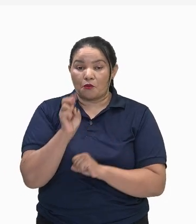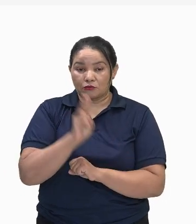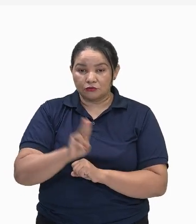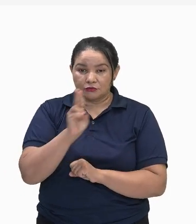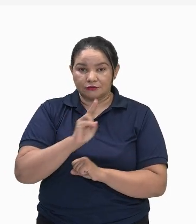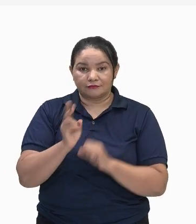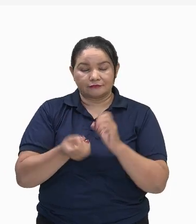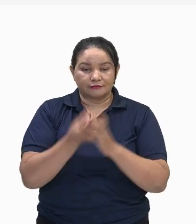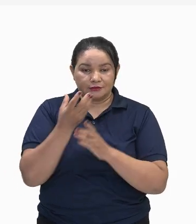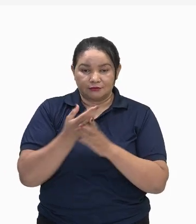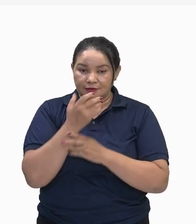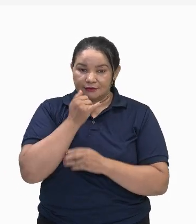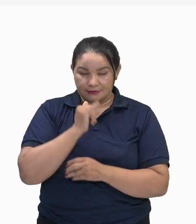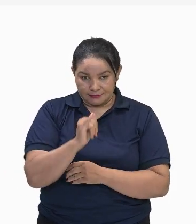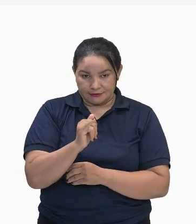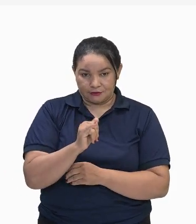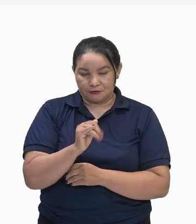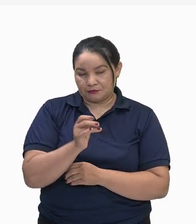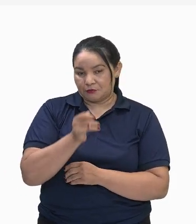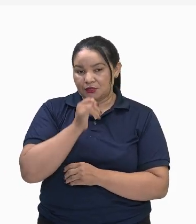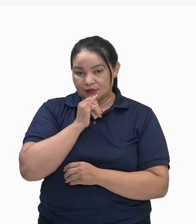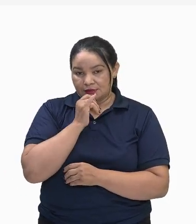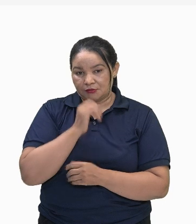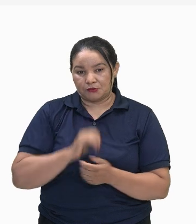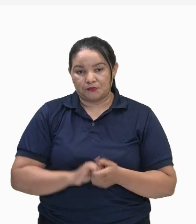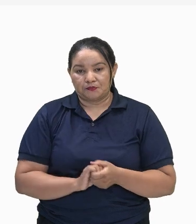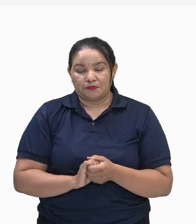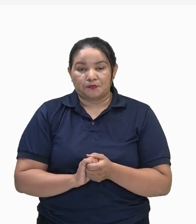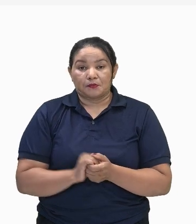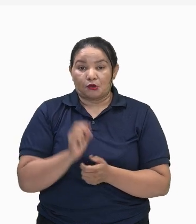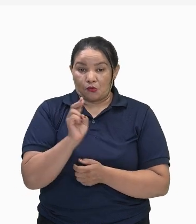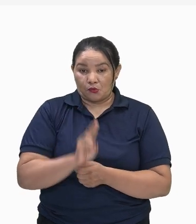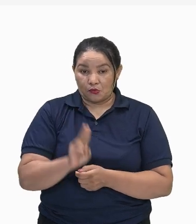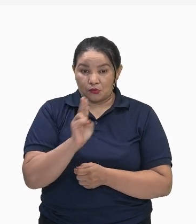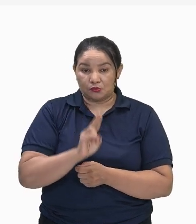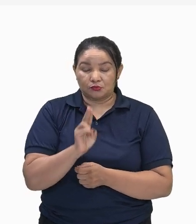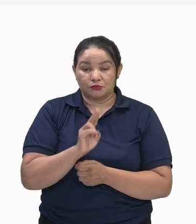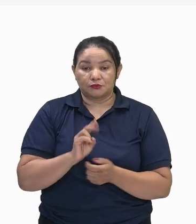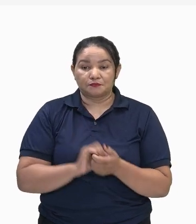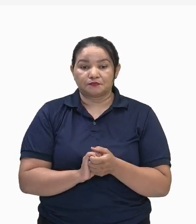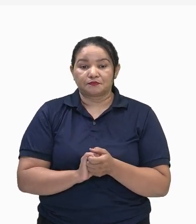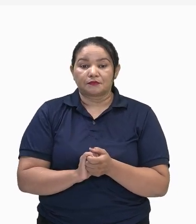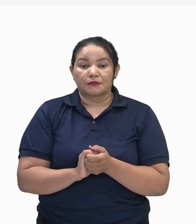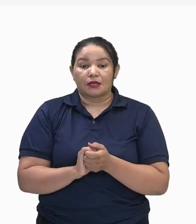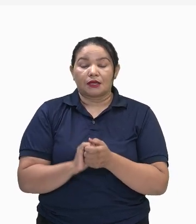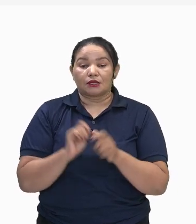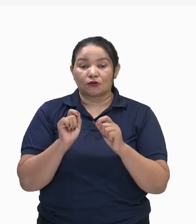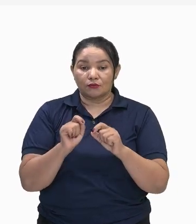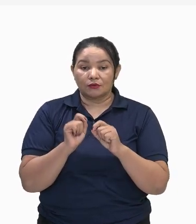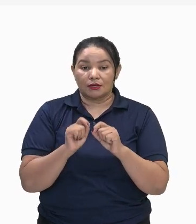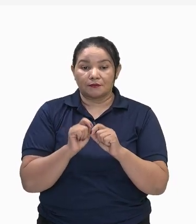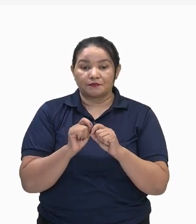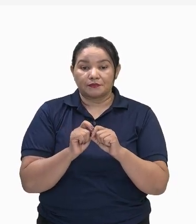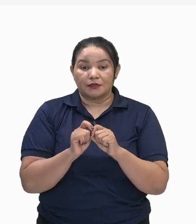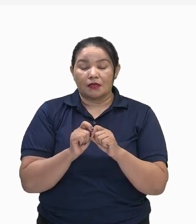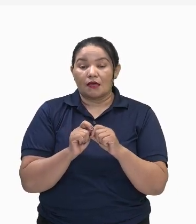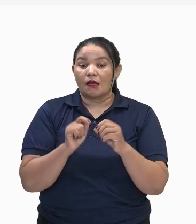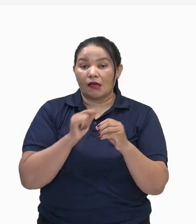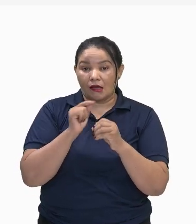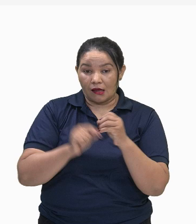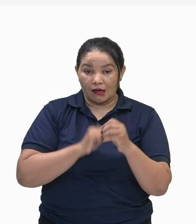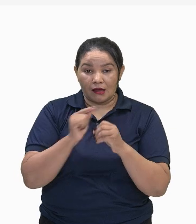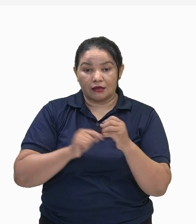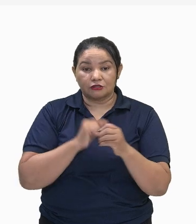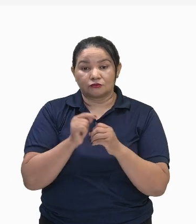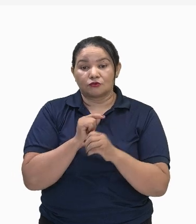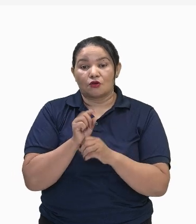energia. A usina nuclear utiliza a energia que é produzida pela fissão dos átomos de urânio